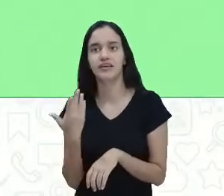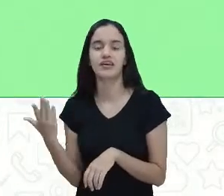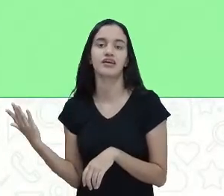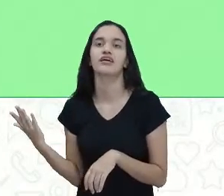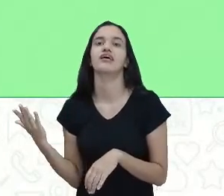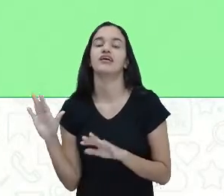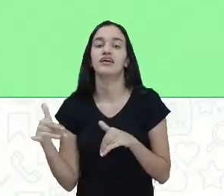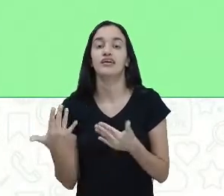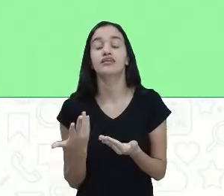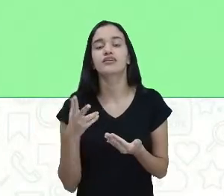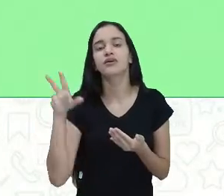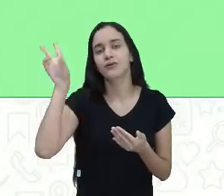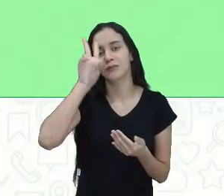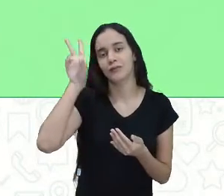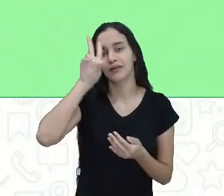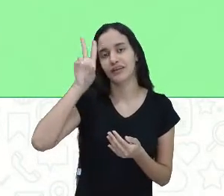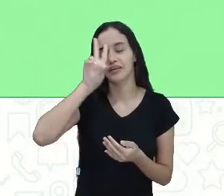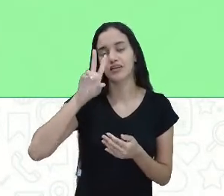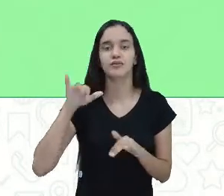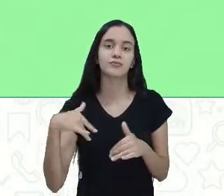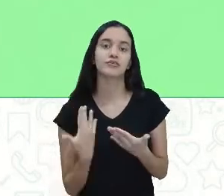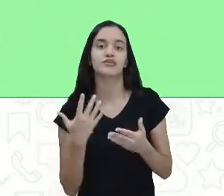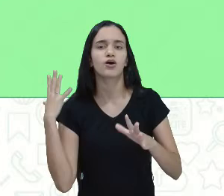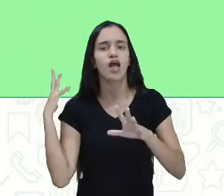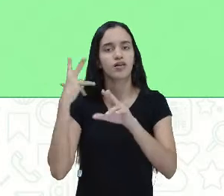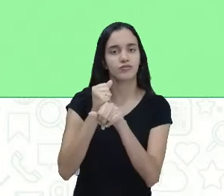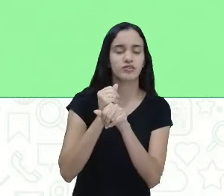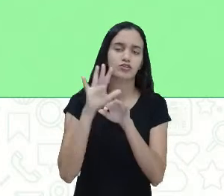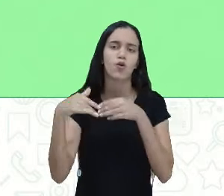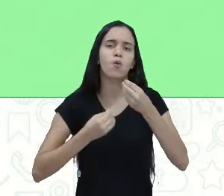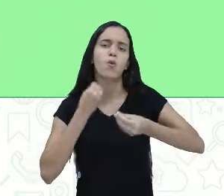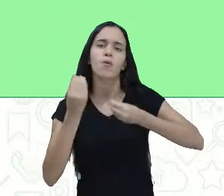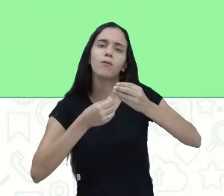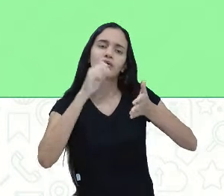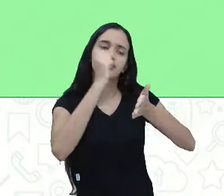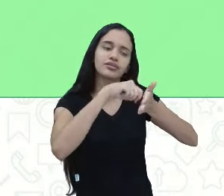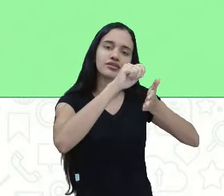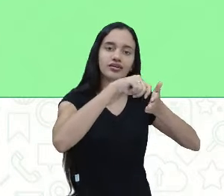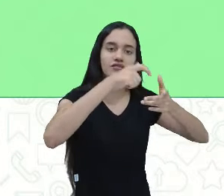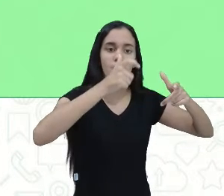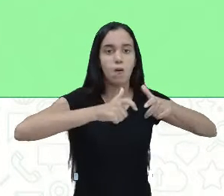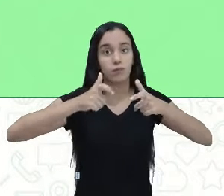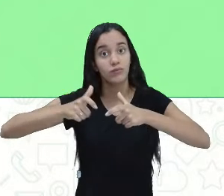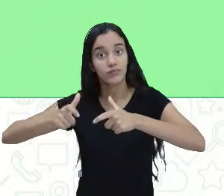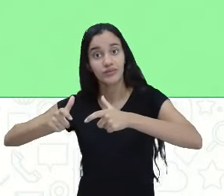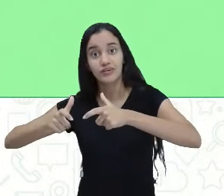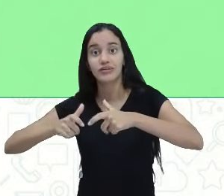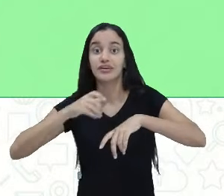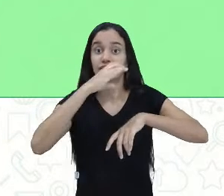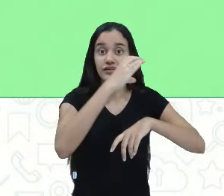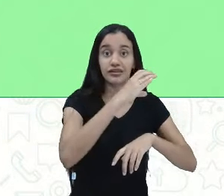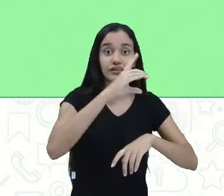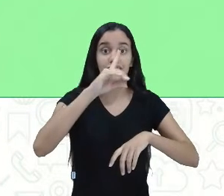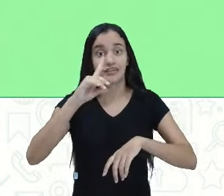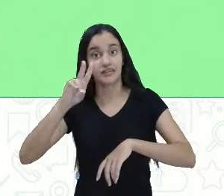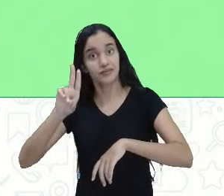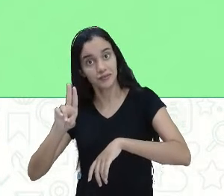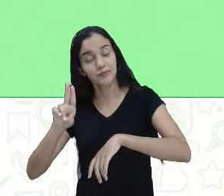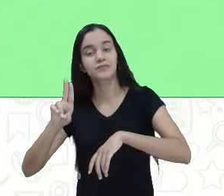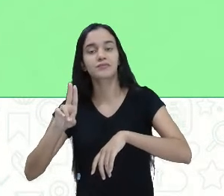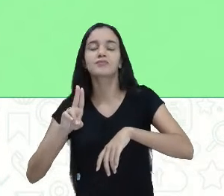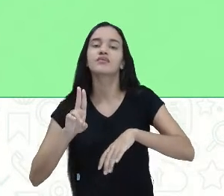então, recordando, a gente viu como escrever, né, com as posições, né, centena, dezena,